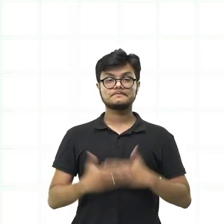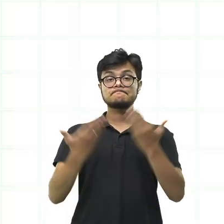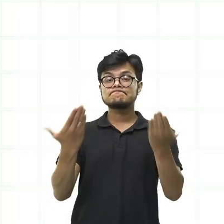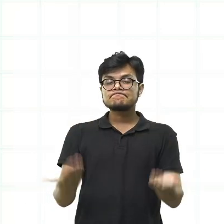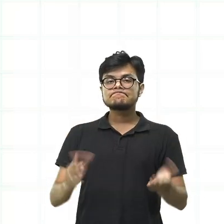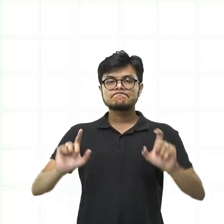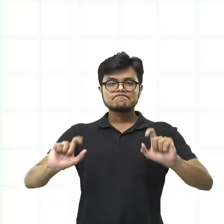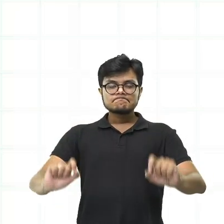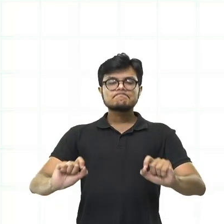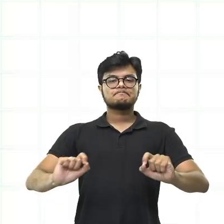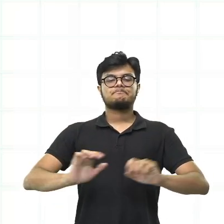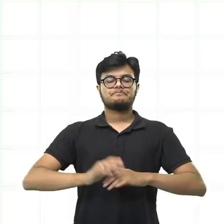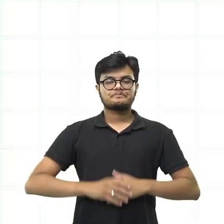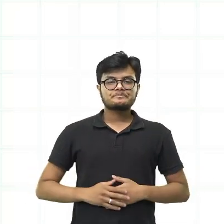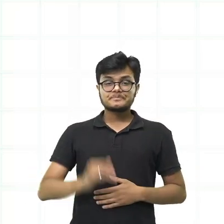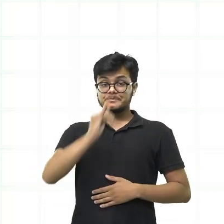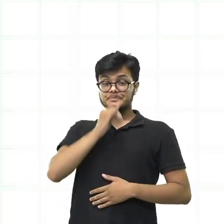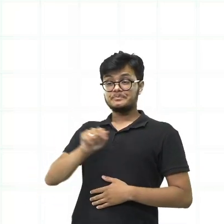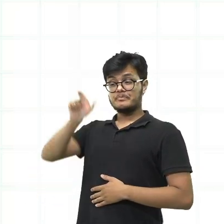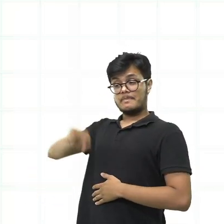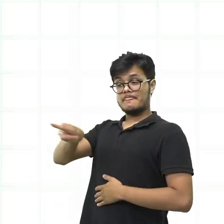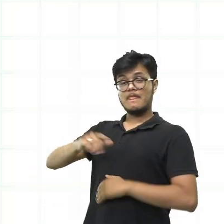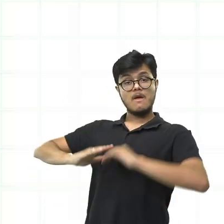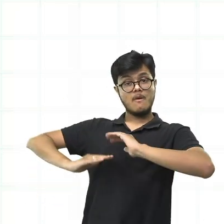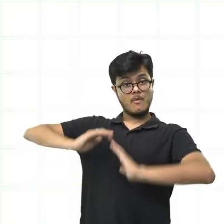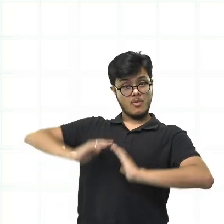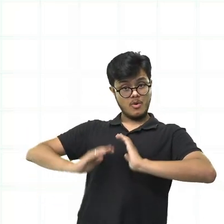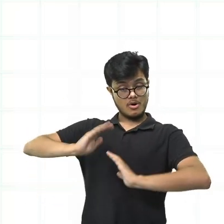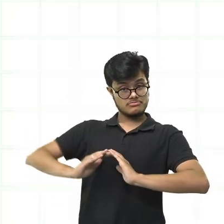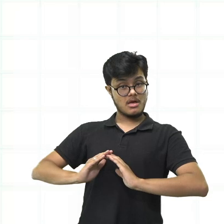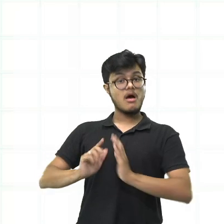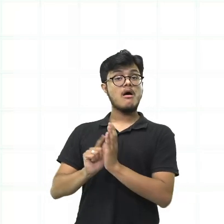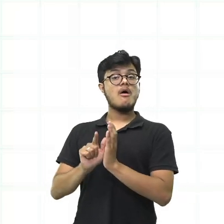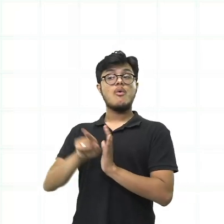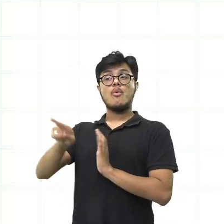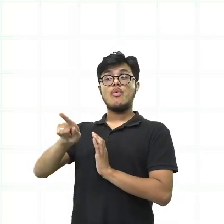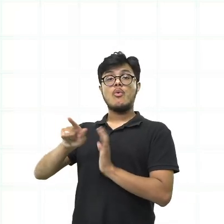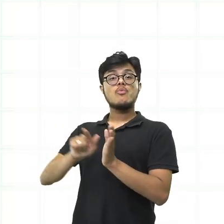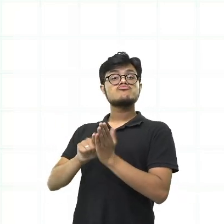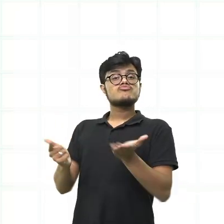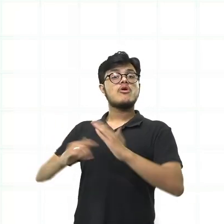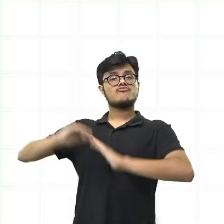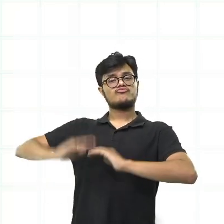gente percebe que o jornalista ele está dando essa opinião sobre o fato. O uso do